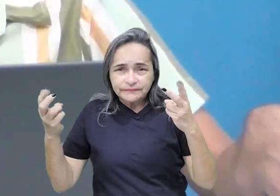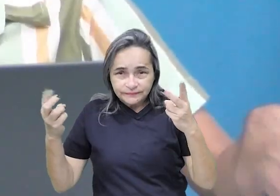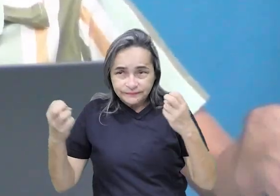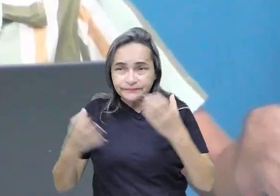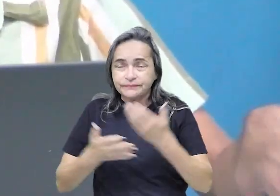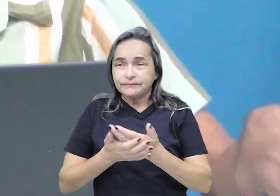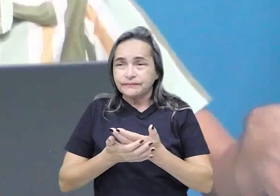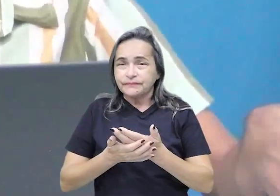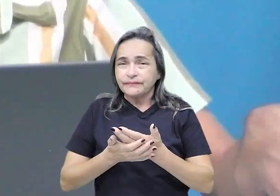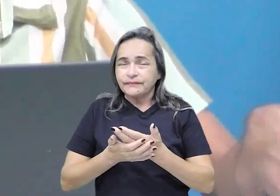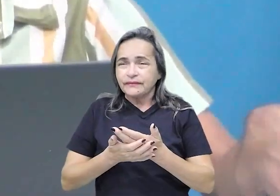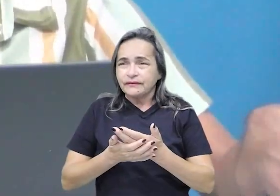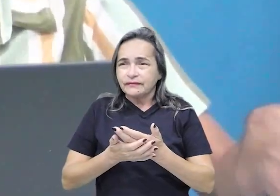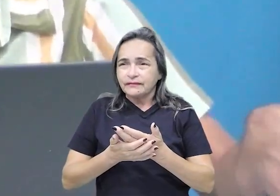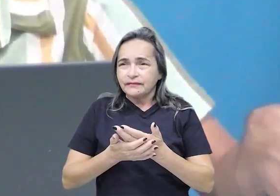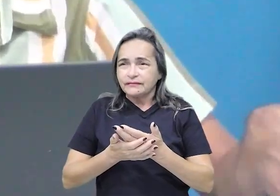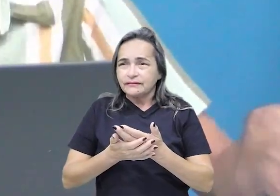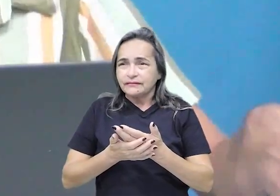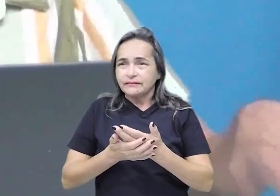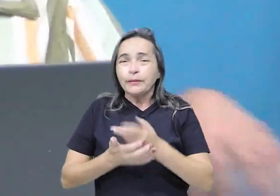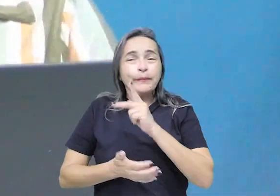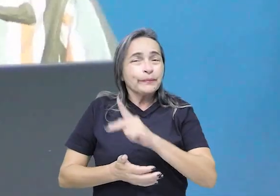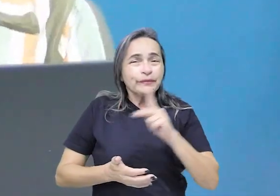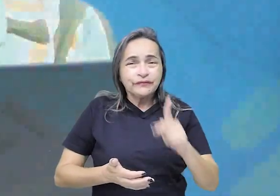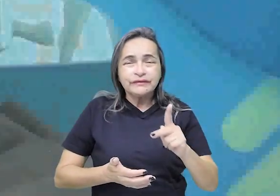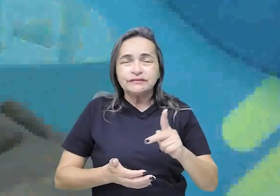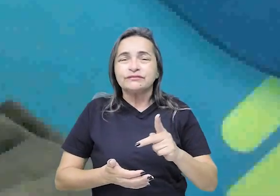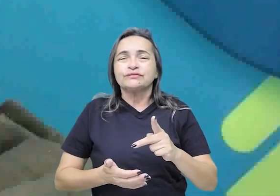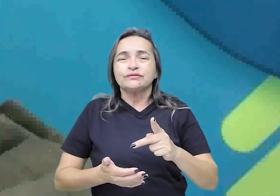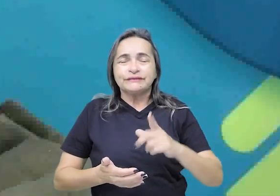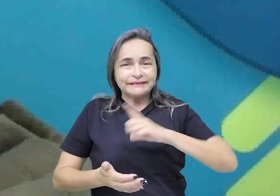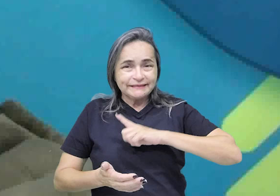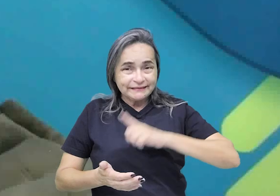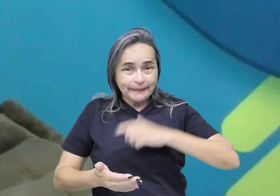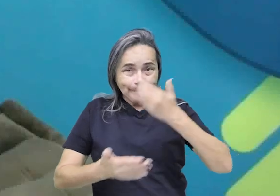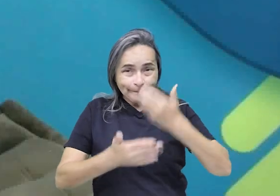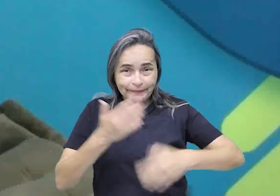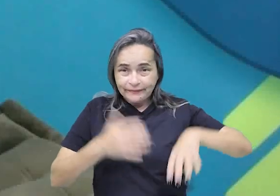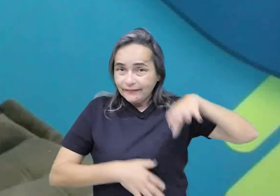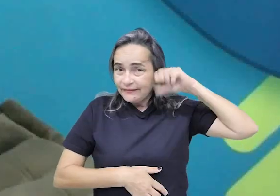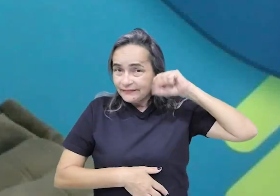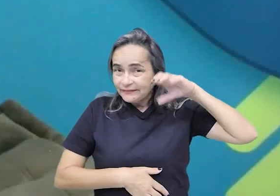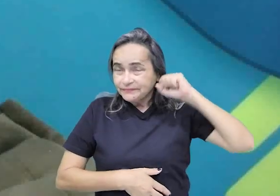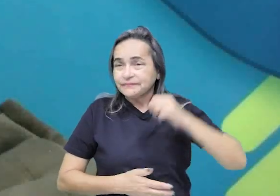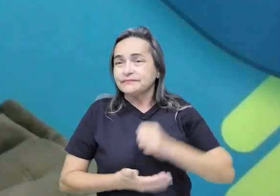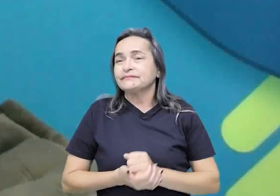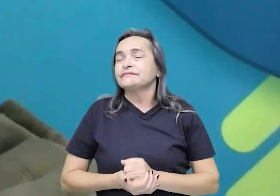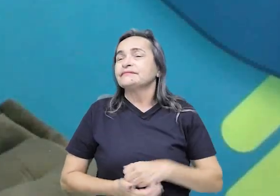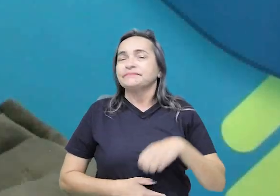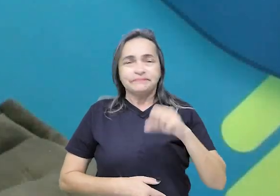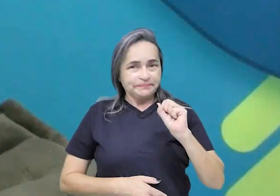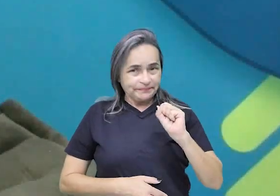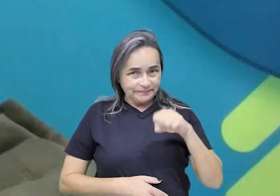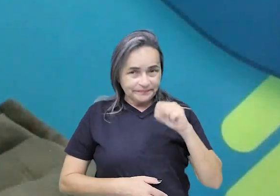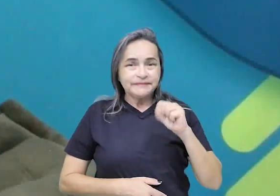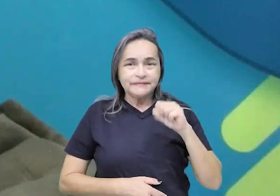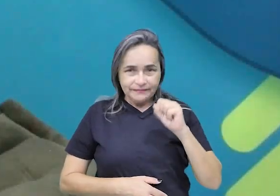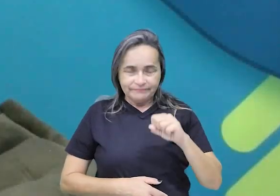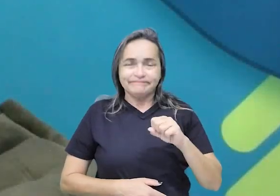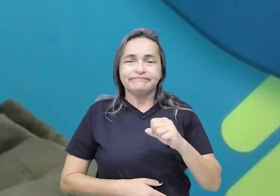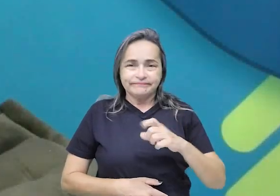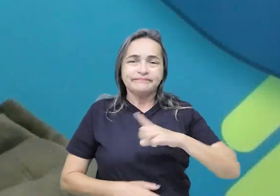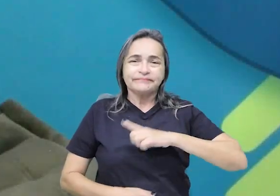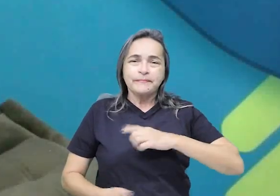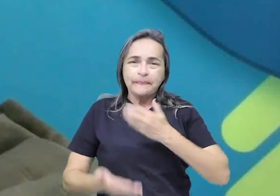fatores de perda auditiva relacionados à profissão do magistério? Sim, sim. Sim, nós temos, Quais inclusive, seriam? os estudos que falam